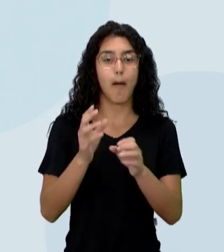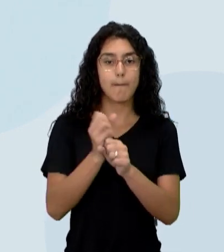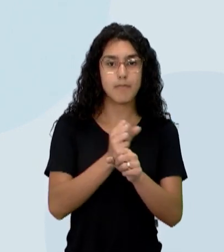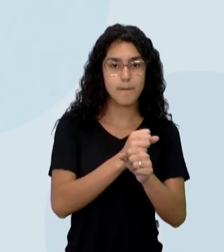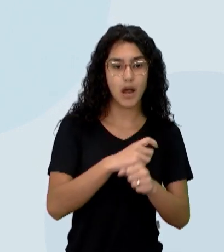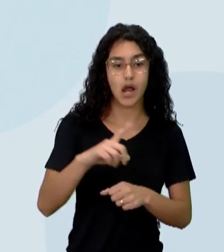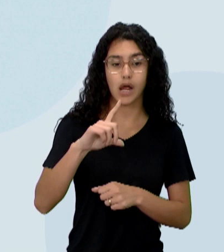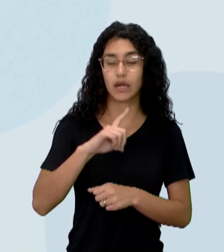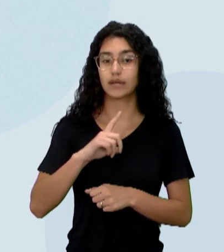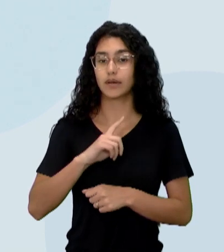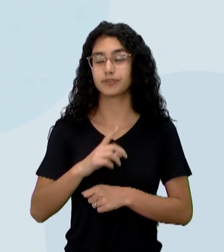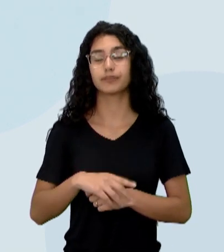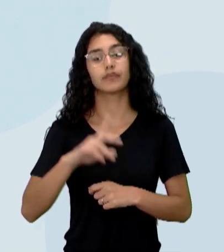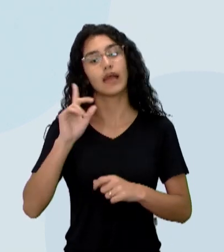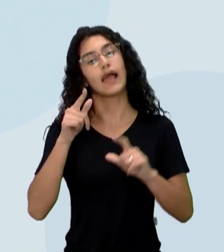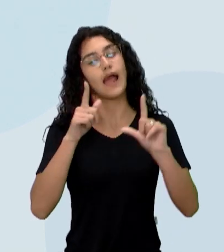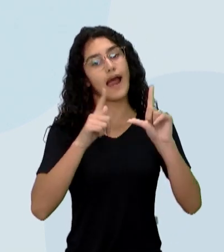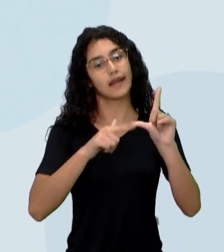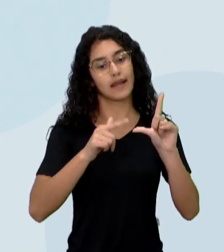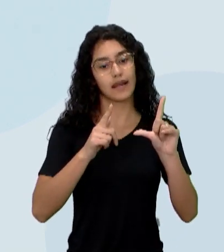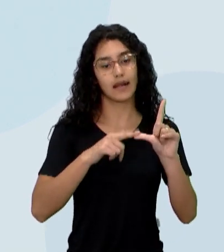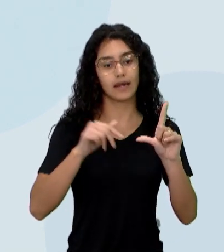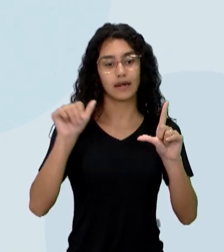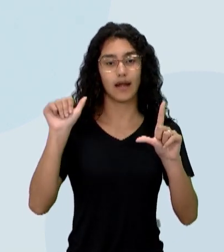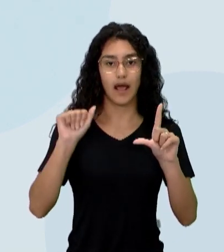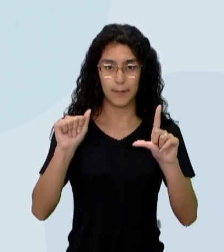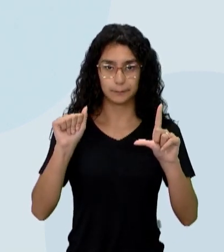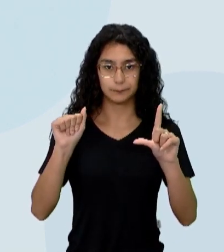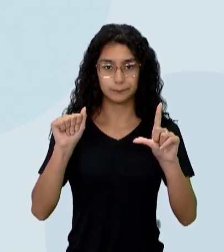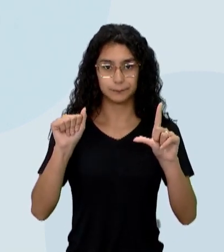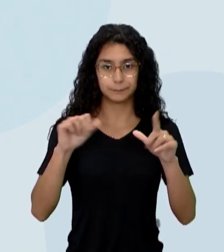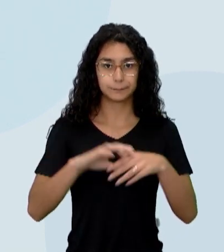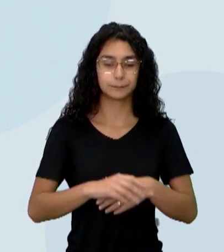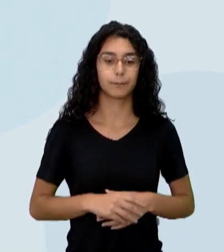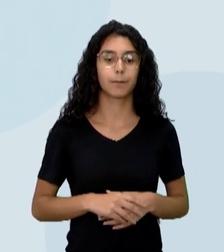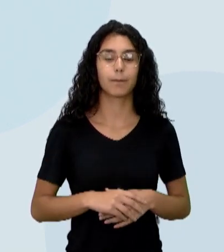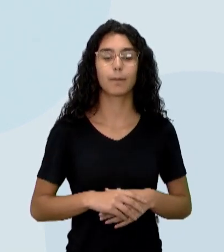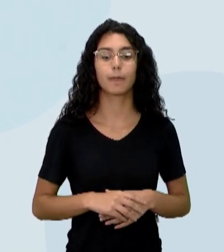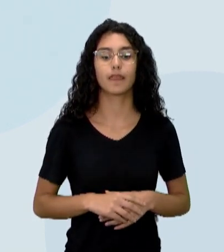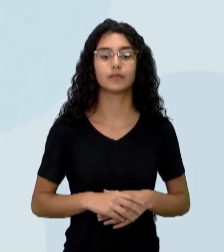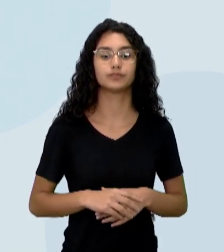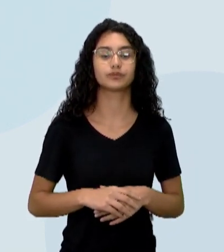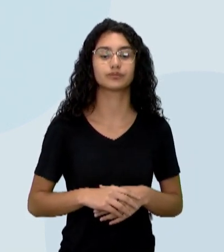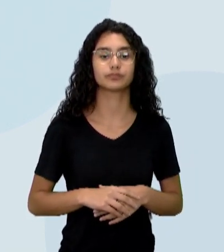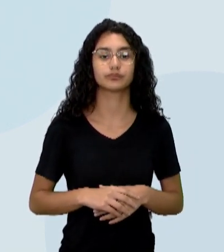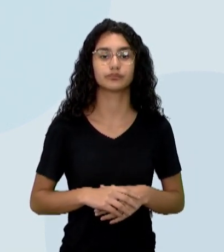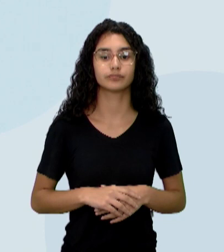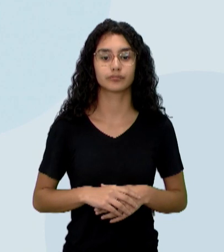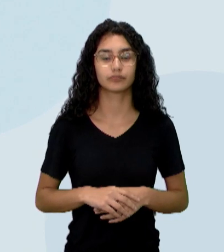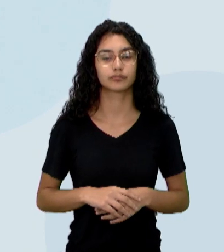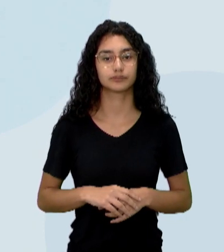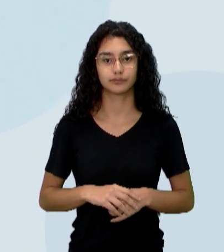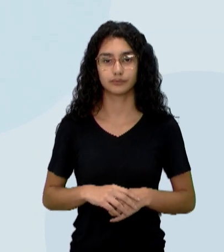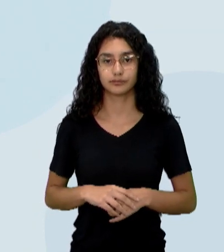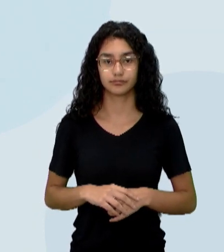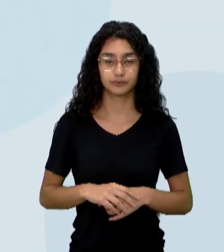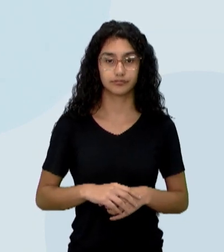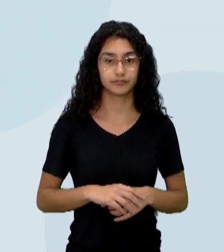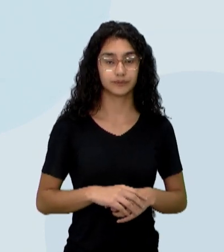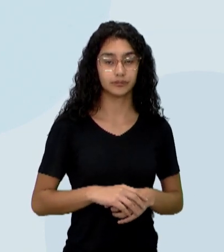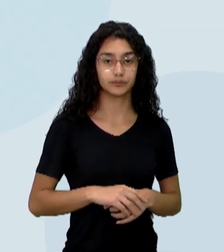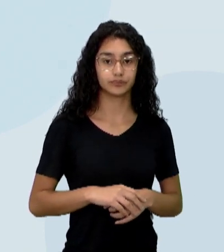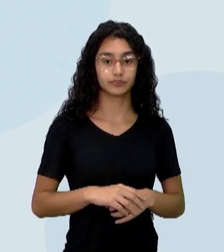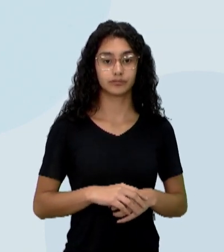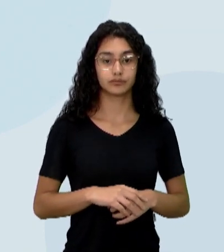dessa planificação seria a alternativa A. Deixa eu apagar todo esse monte de rabisco que eu fiz aqui e